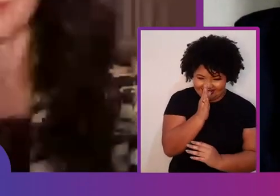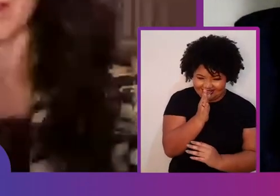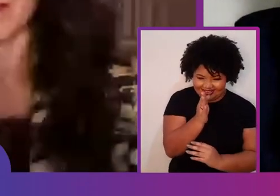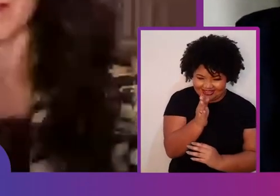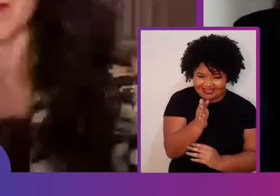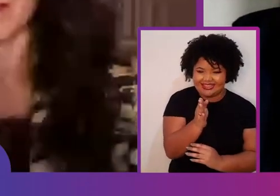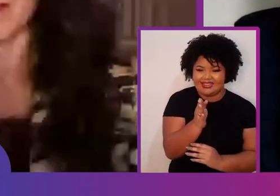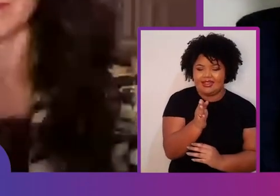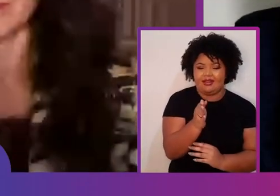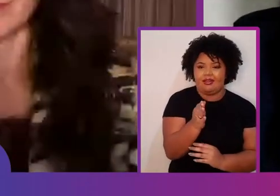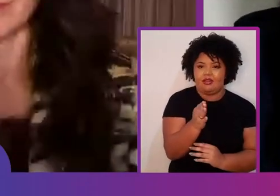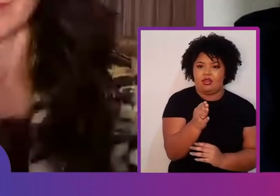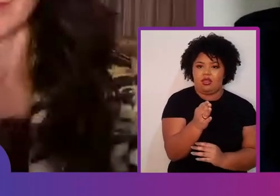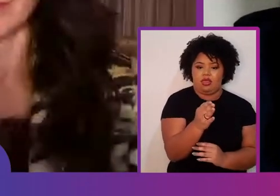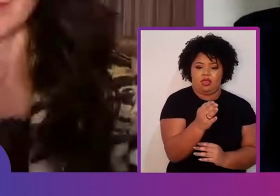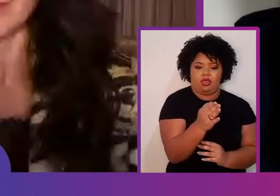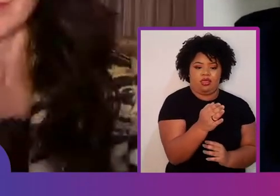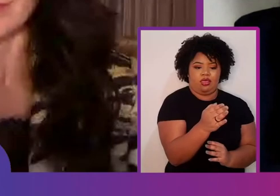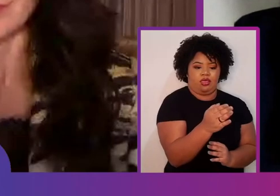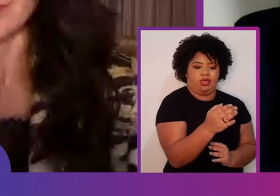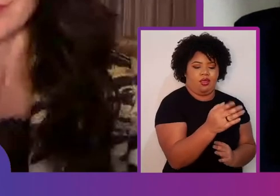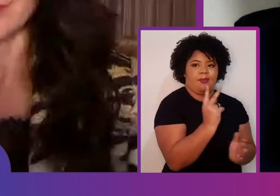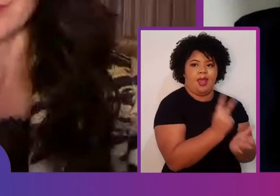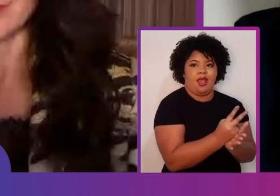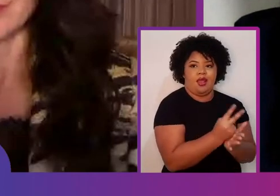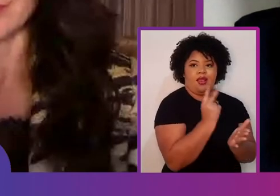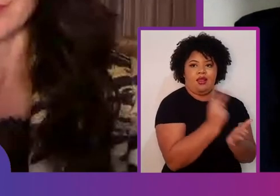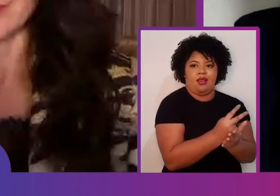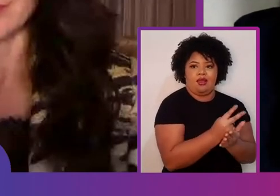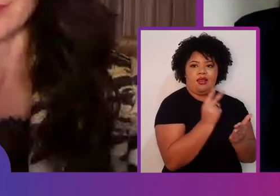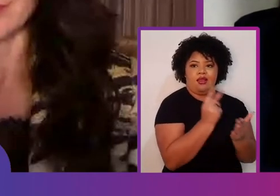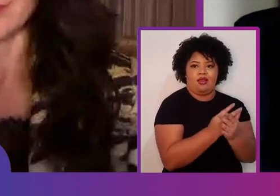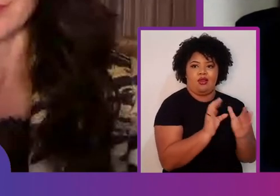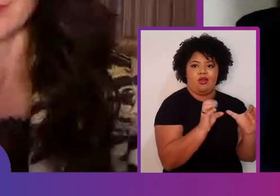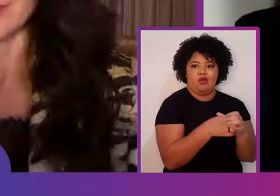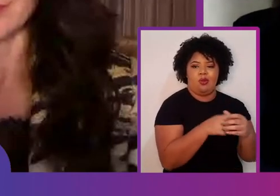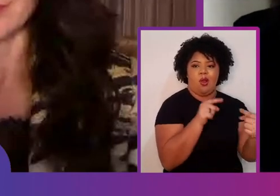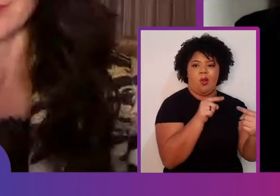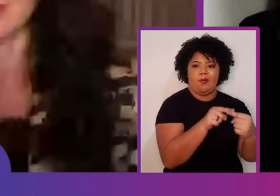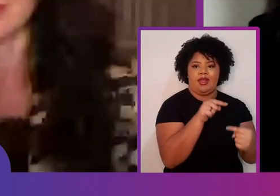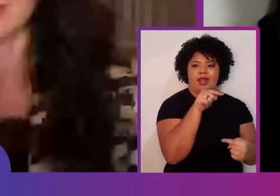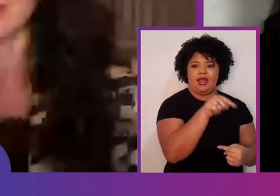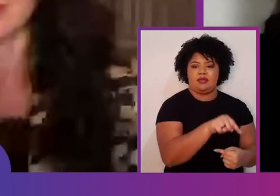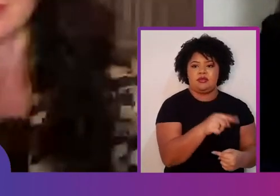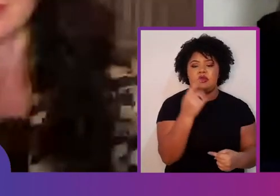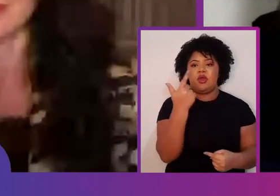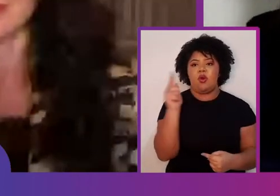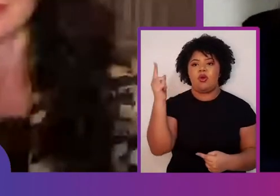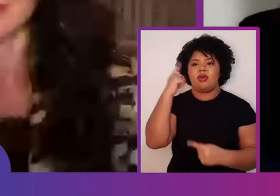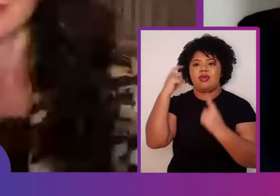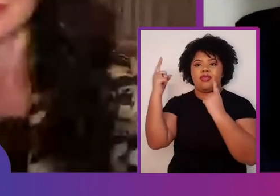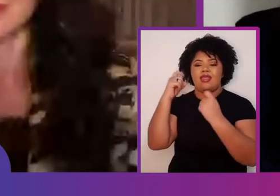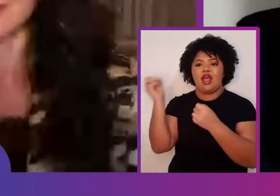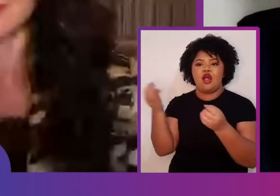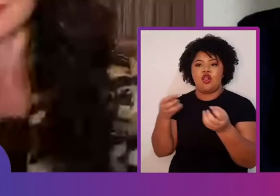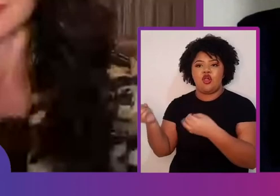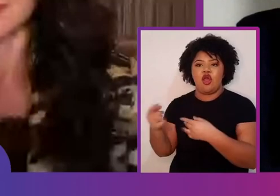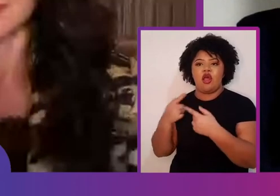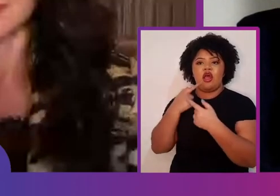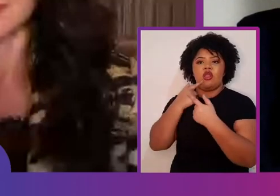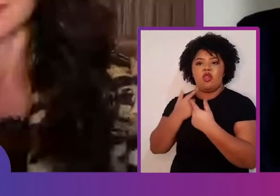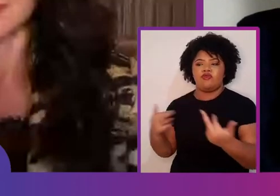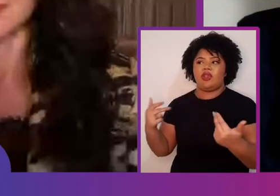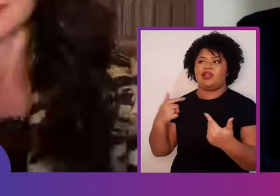lugar, né? Quem fica tentando conciliar, apanha de tudo quanto é lado, né? Que é até aquele conceito que a gente, antes de entrar, que